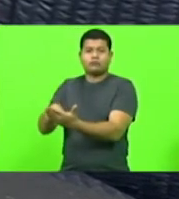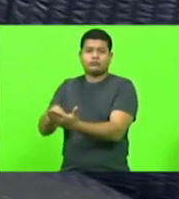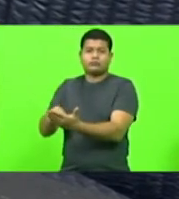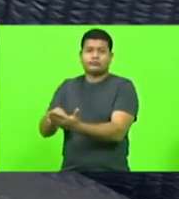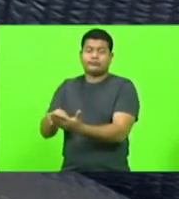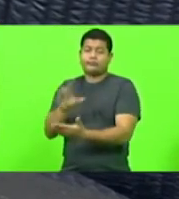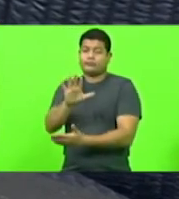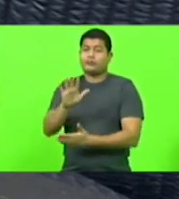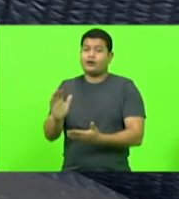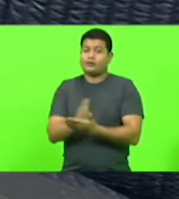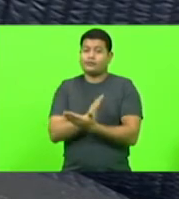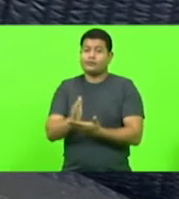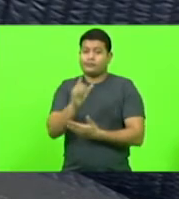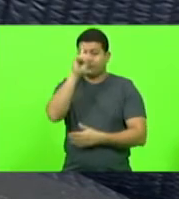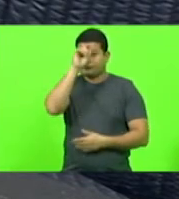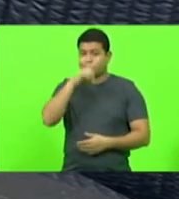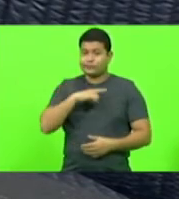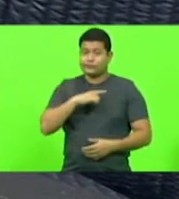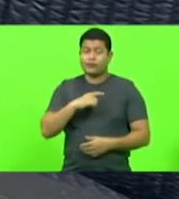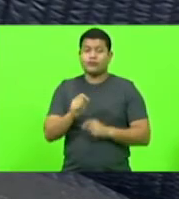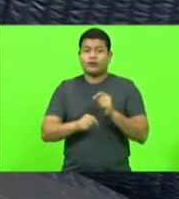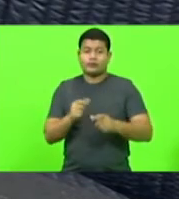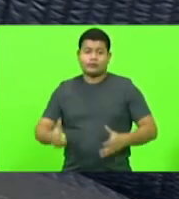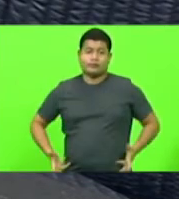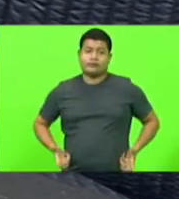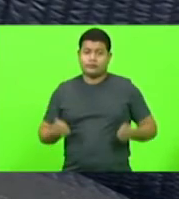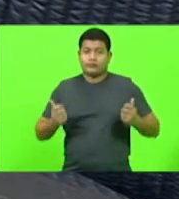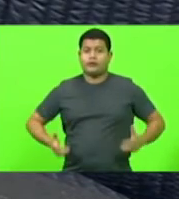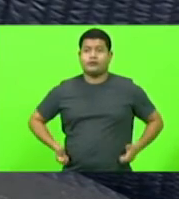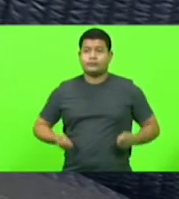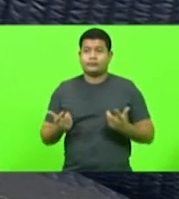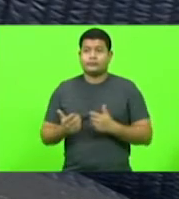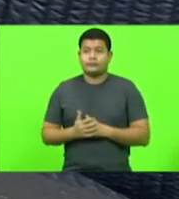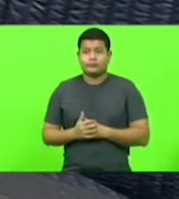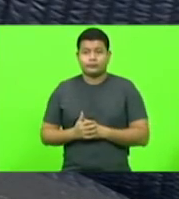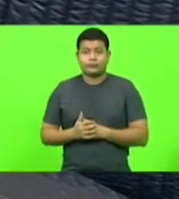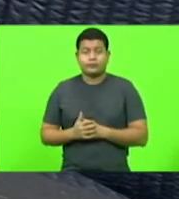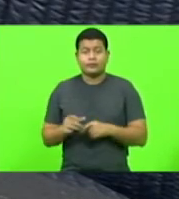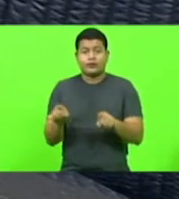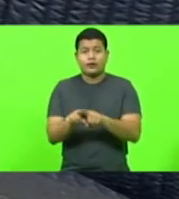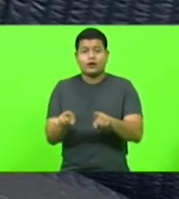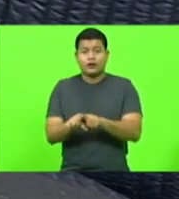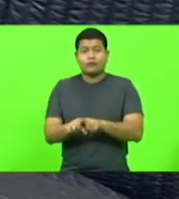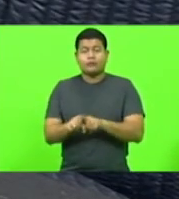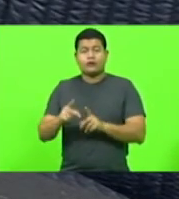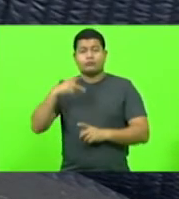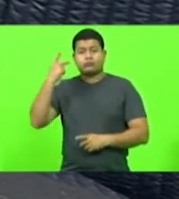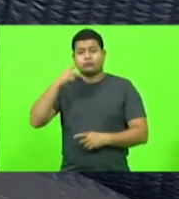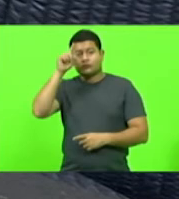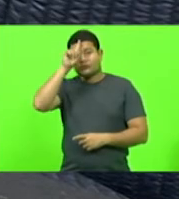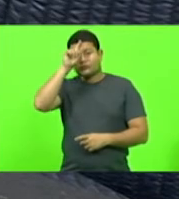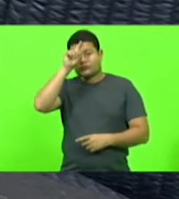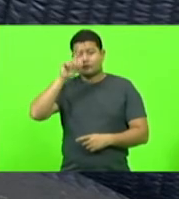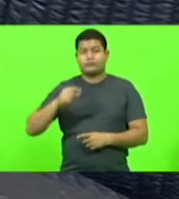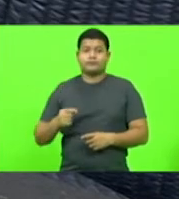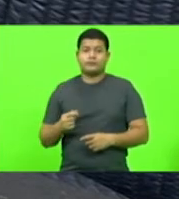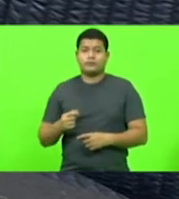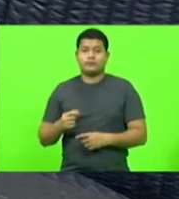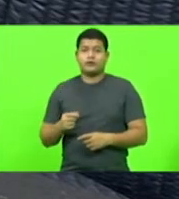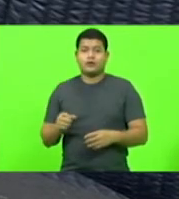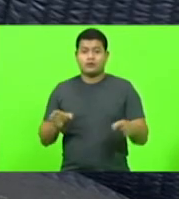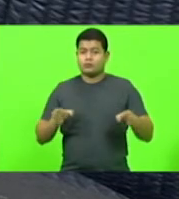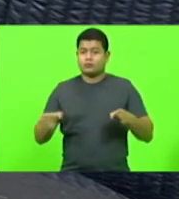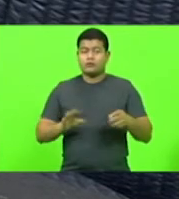as suas despesas no dia a dia também da mesma forma a política hospitalar é enquanto durar a